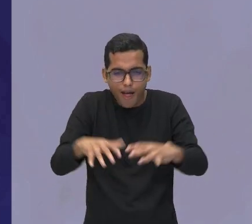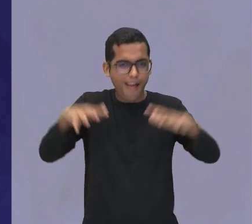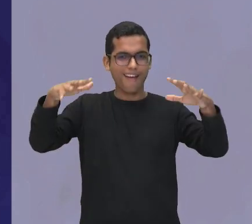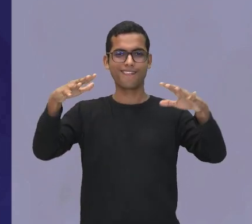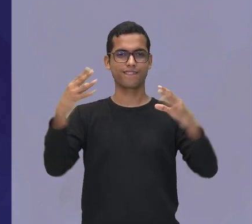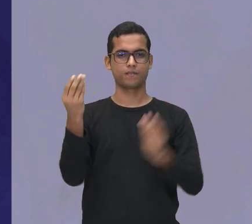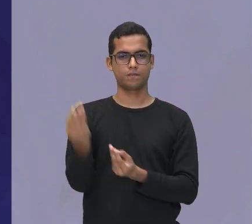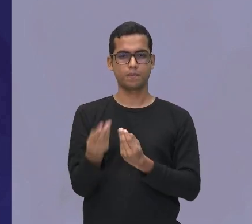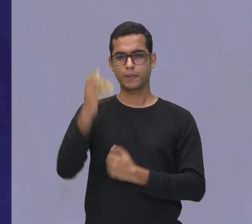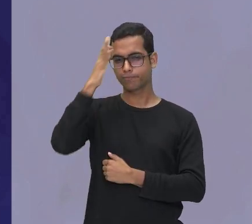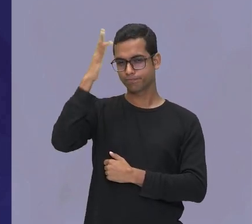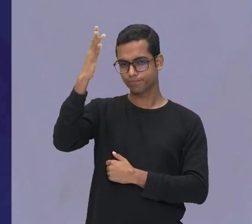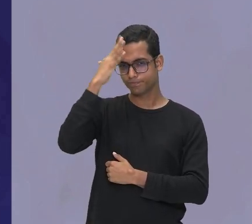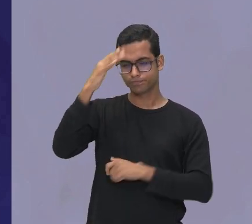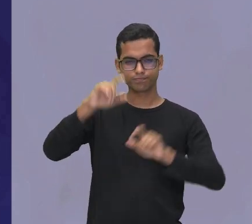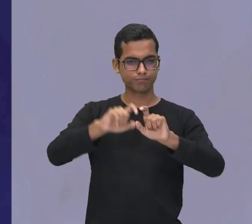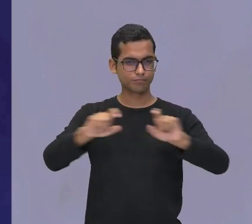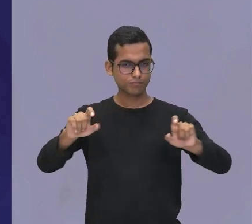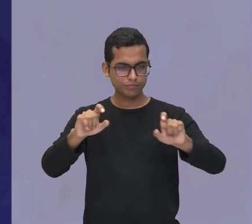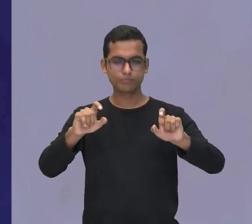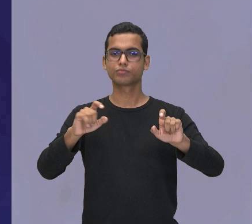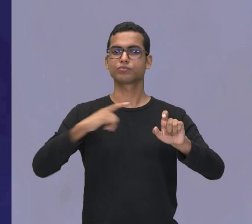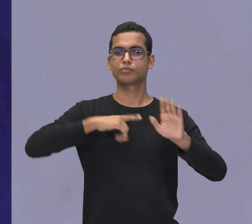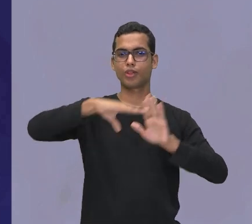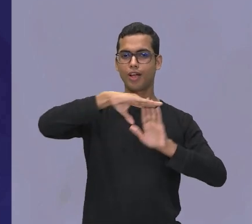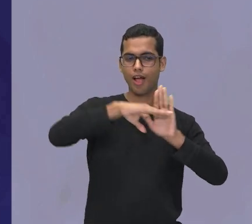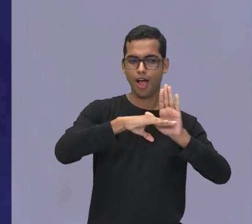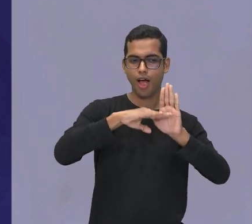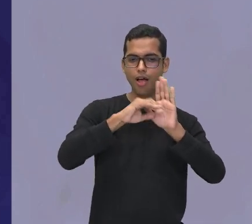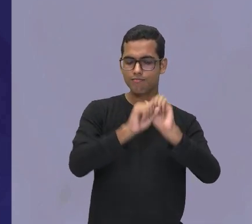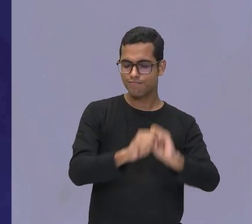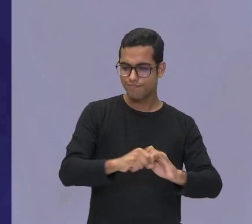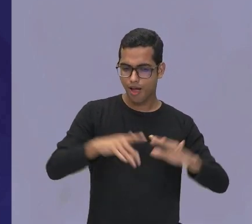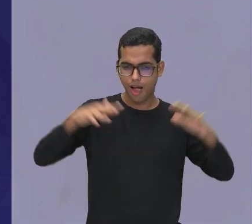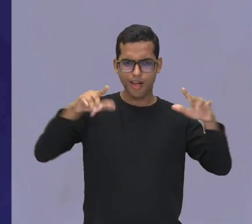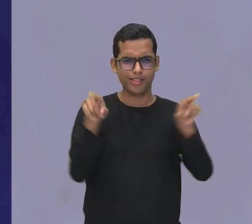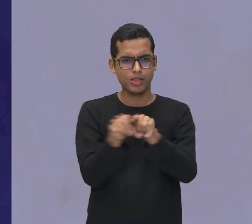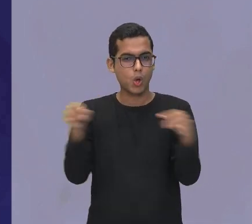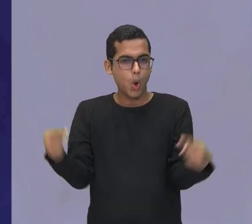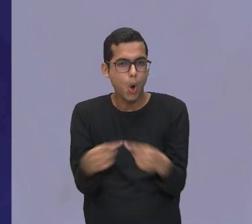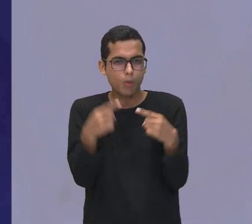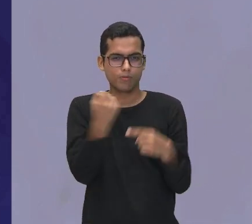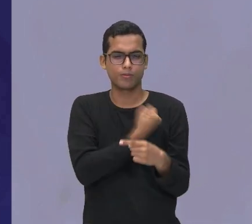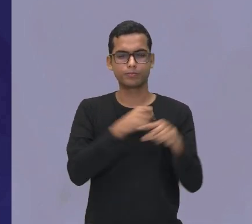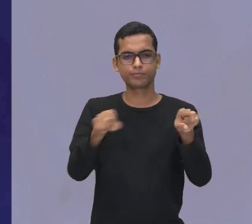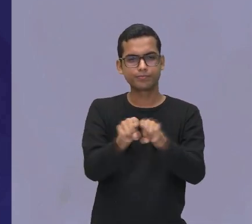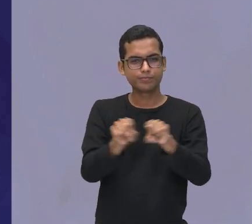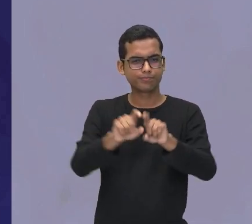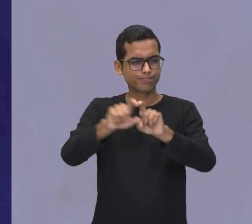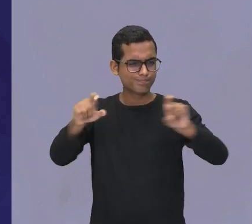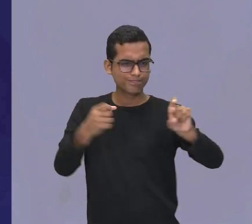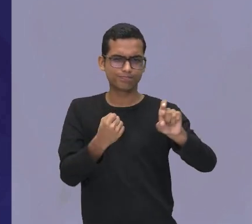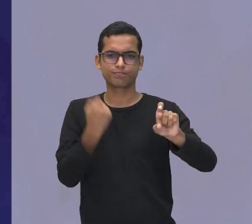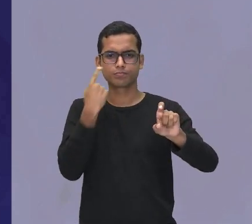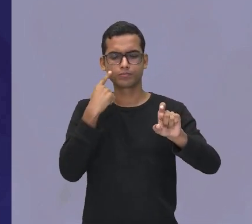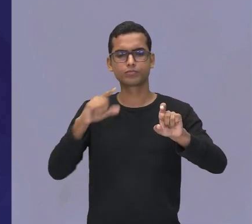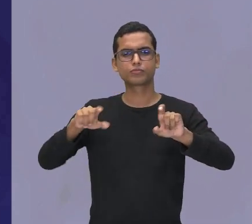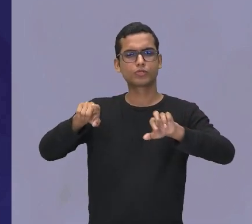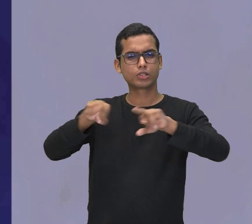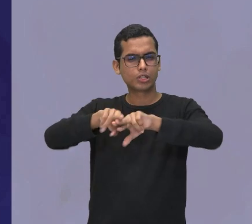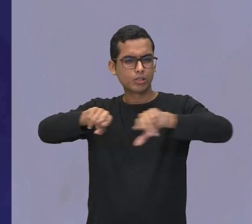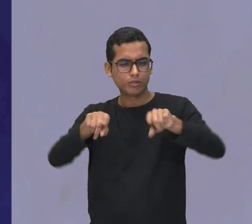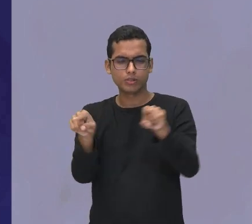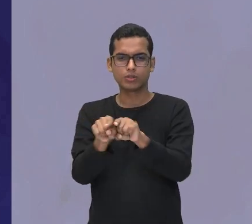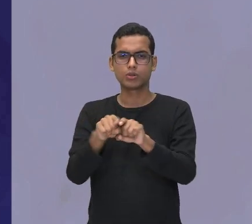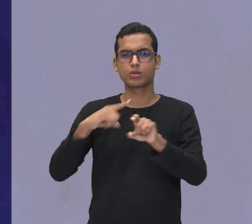uma fórmula mágica que combina números e operações matemáticas para revelar um segredo. Essa fórmula